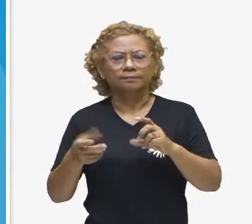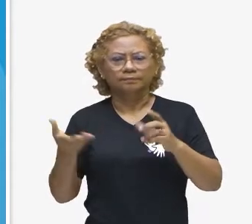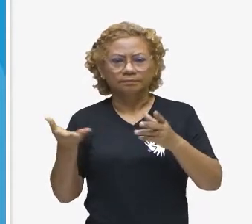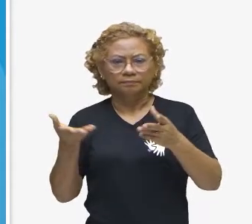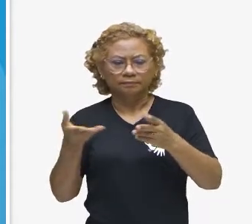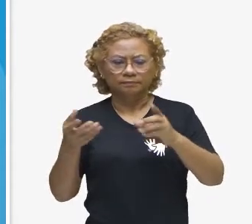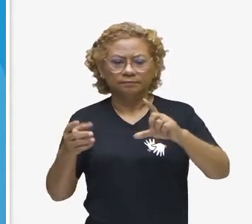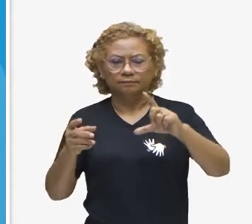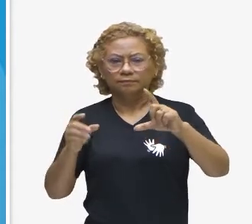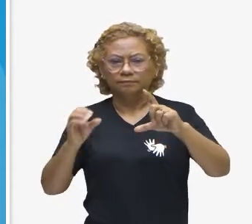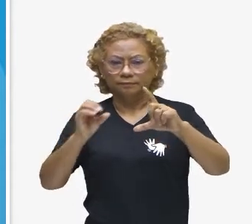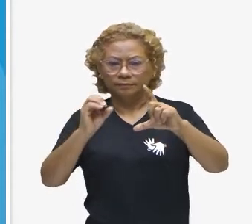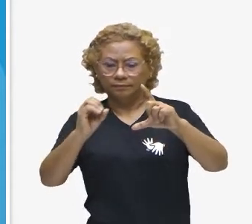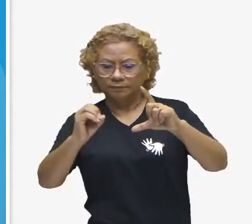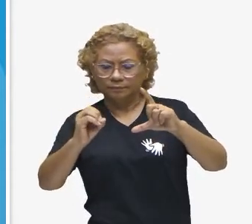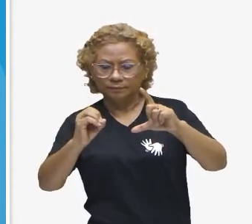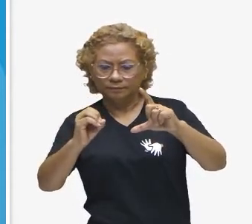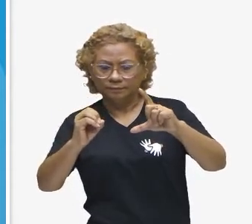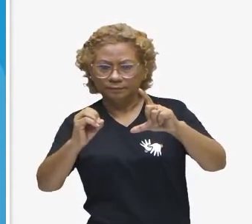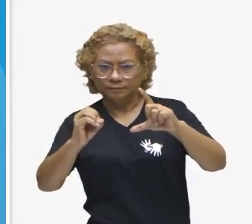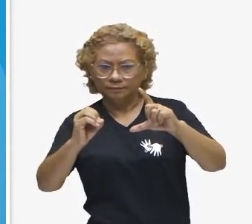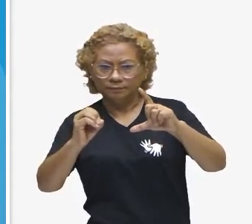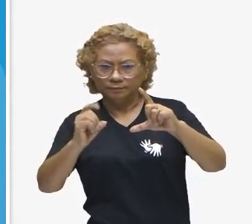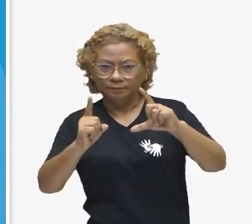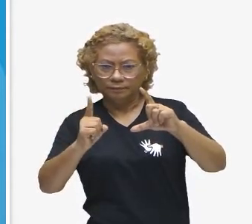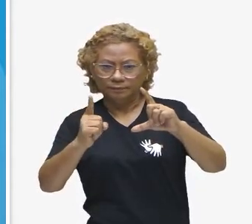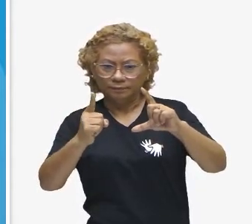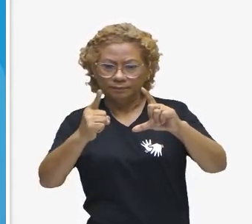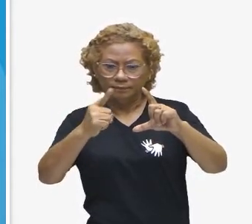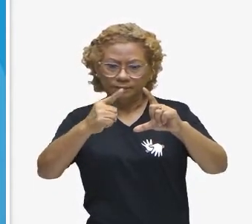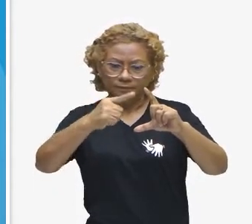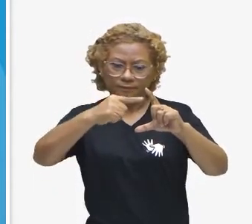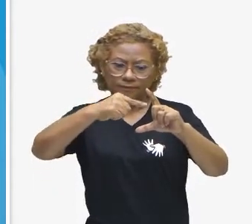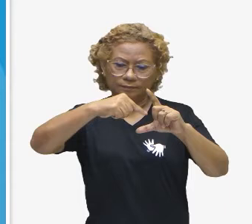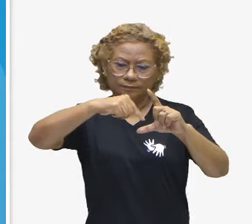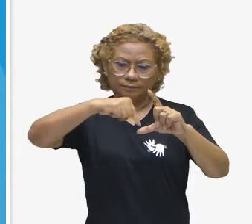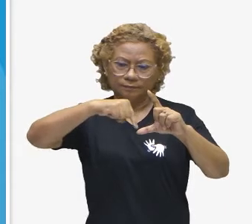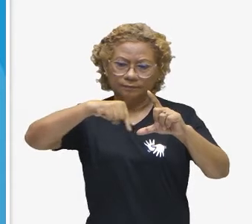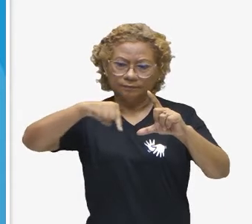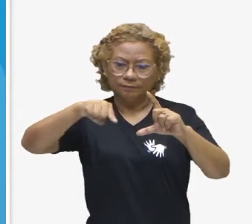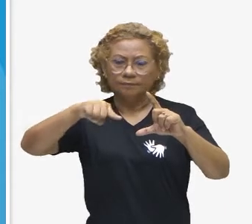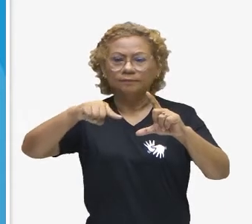ponto, e o que a gente faz? Faz a projeção aqui